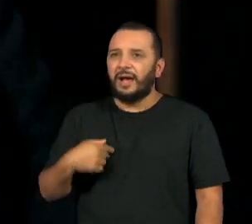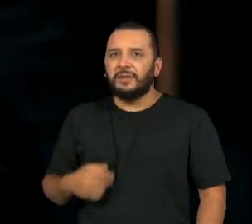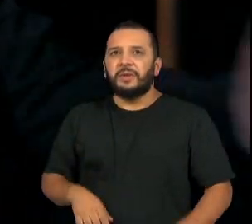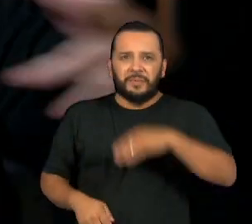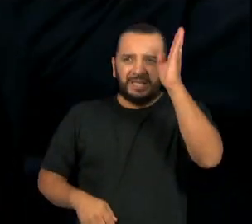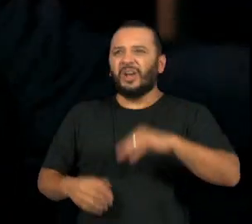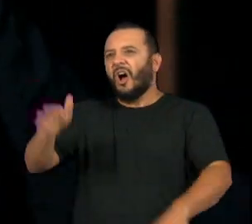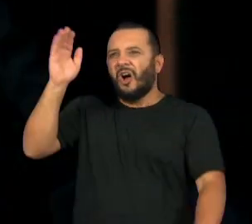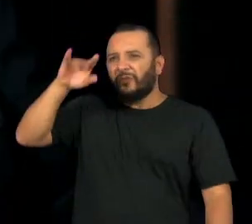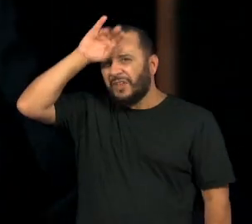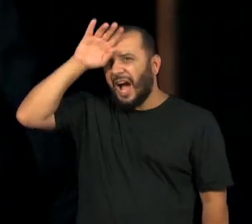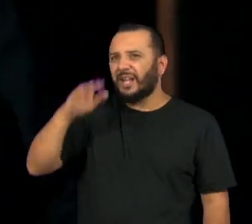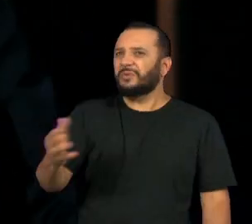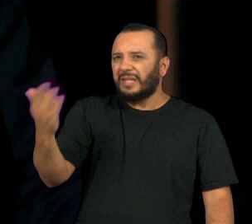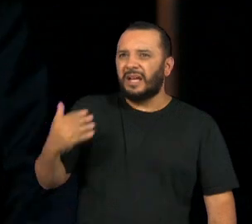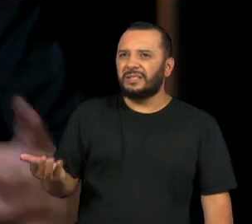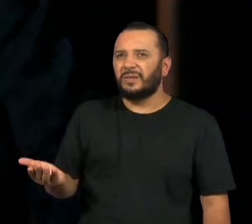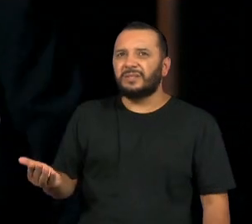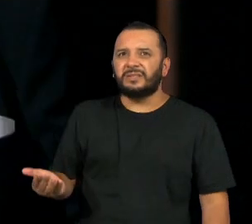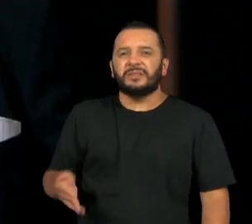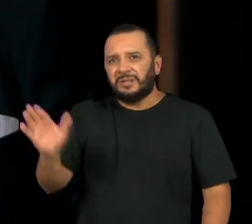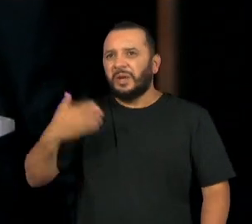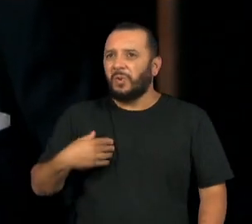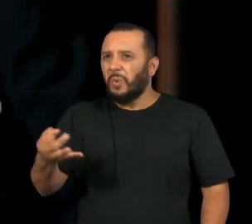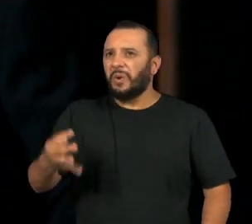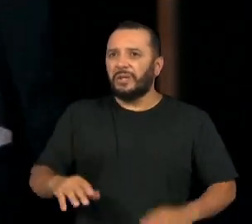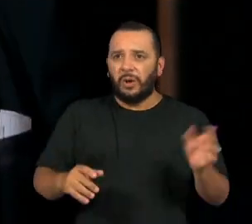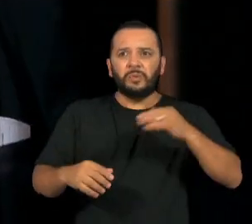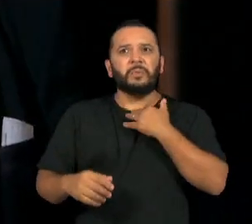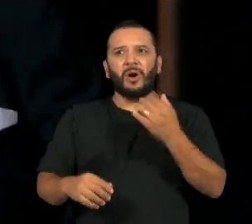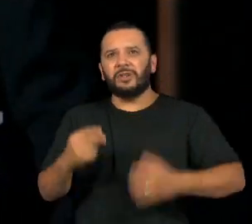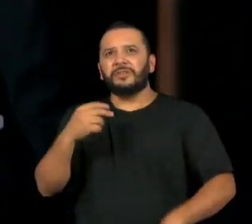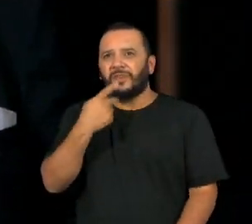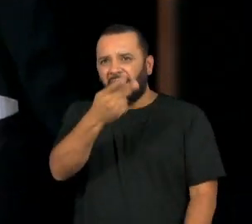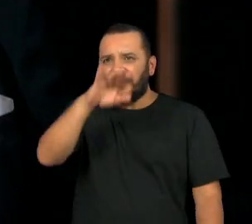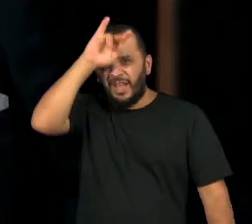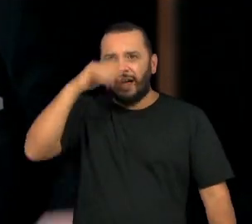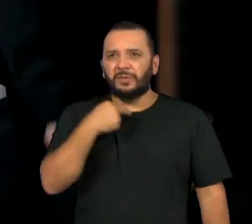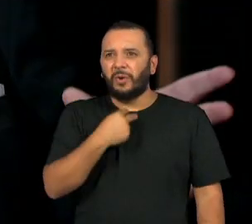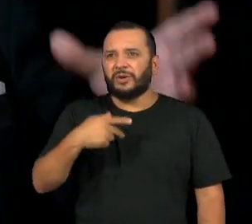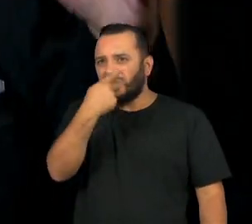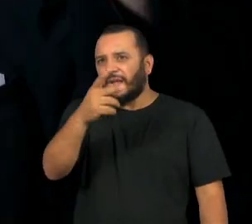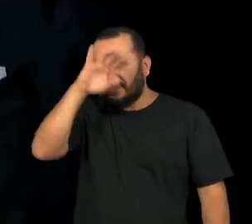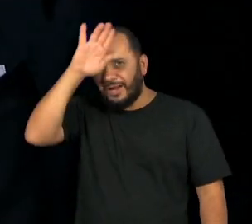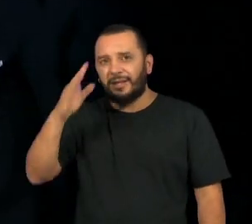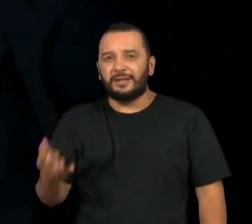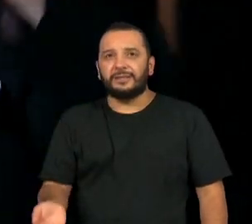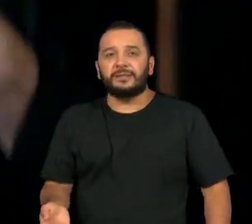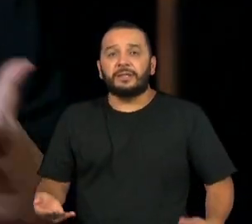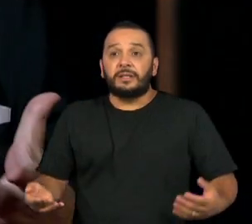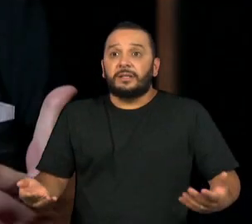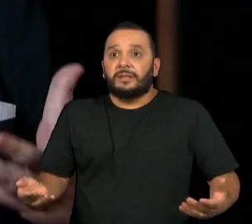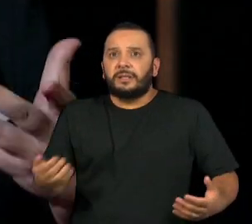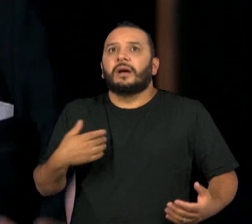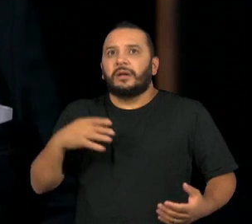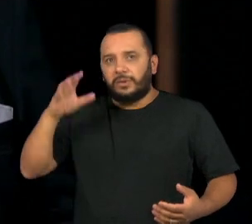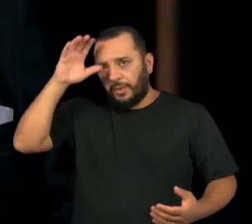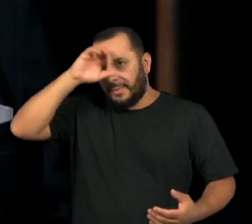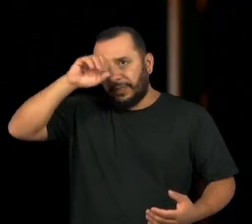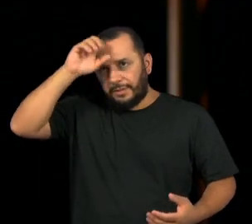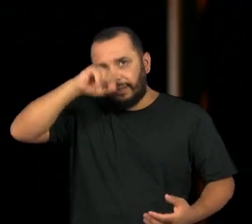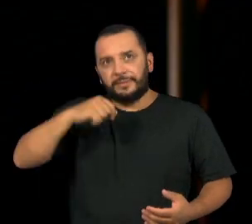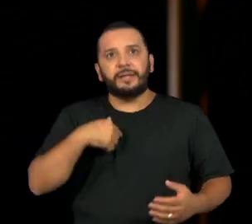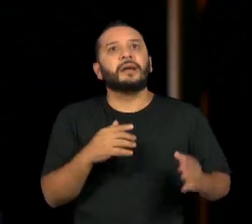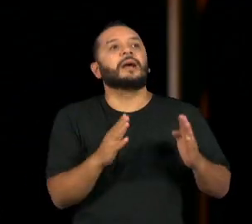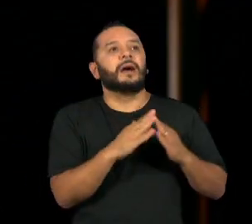Ô, seu viado, passa essa merda aí. Não pode falar seu viado, não pode falar essa merda aí. Tudo bem, cara, eu tô aprendendo. Lá em casa é proibido